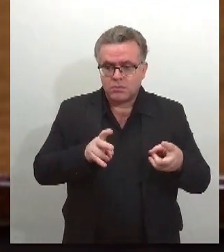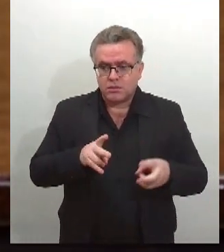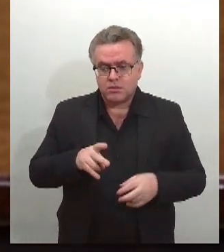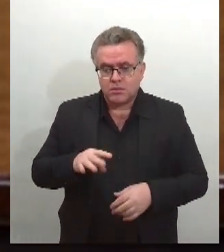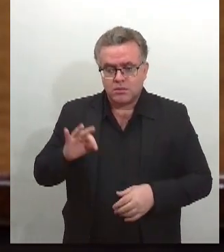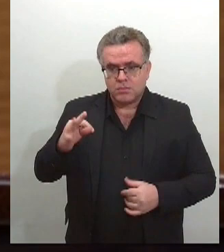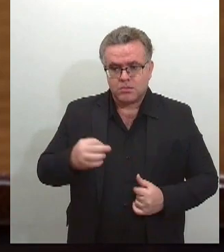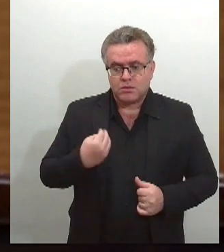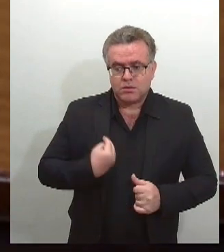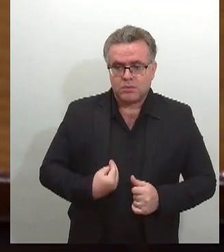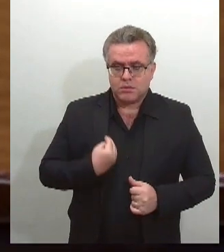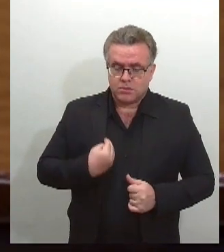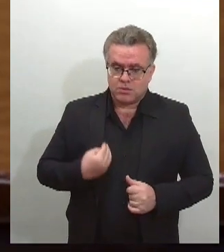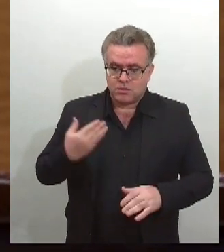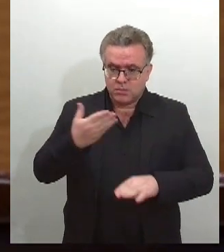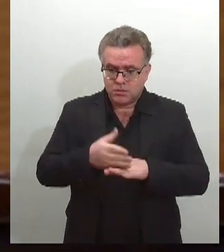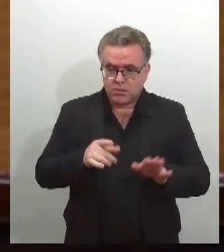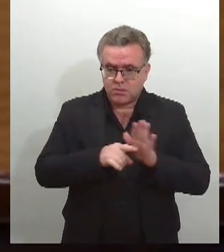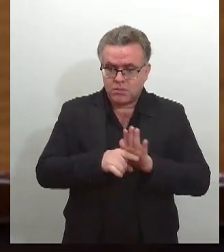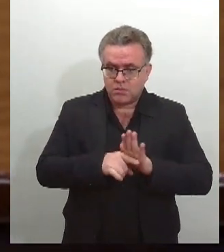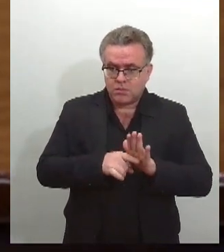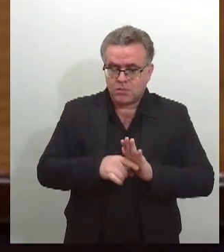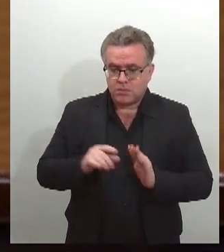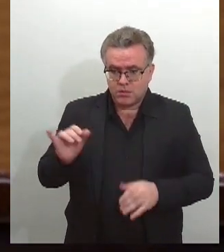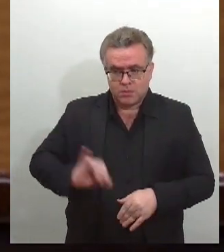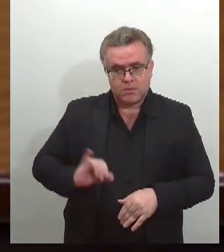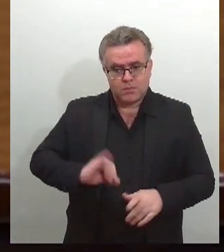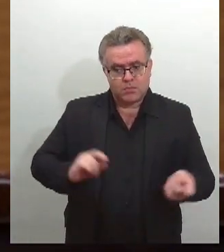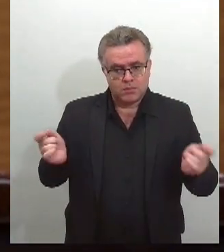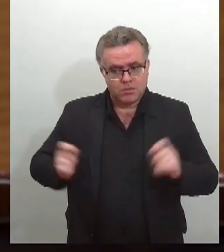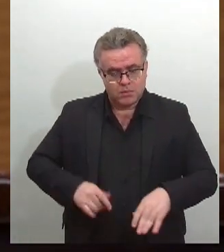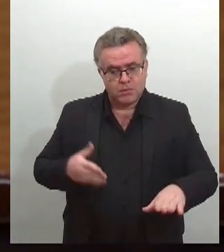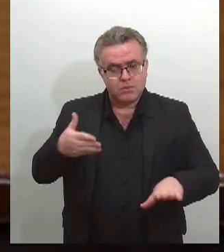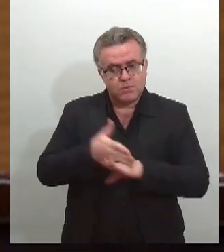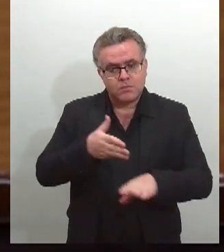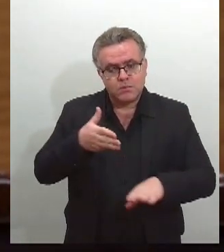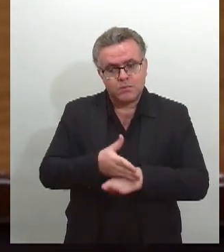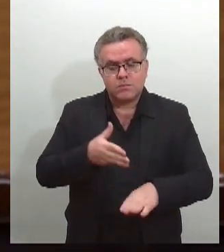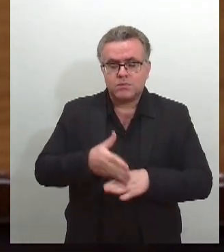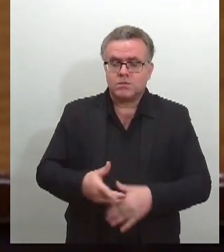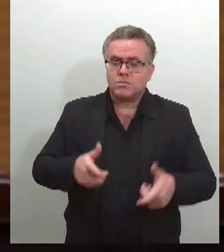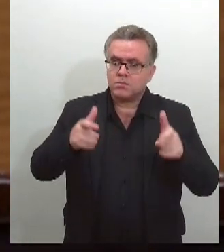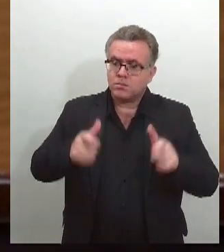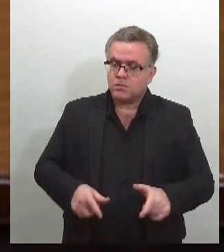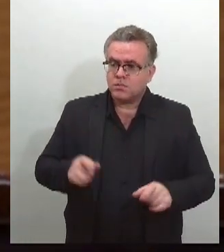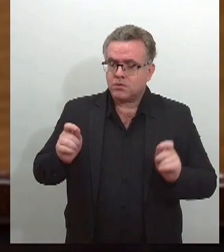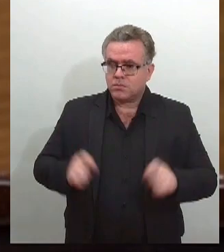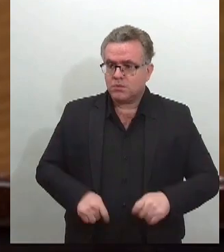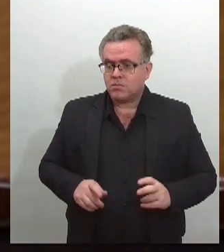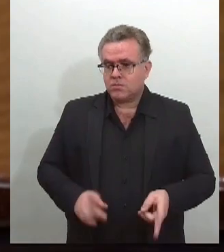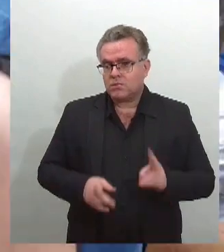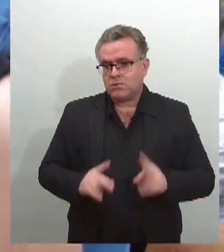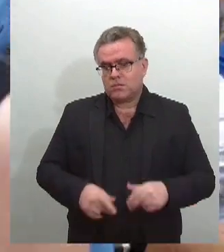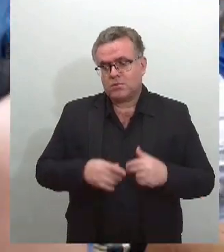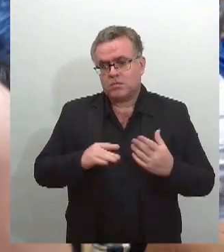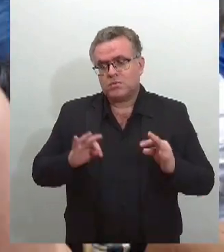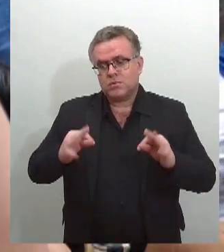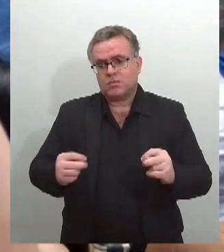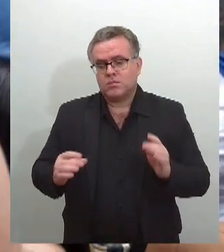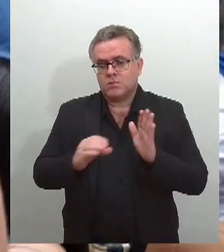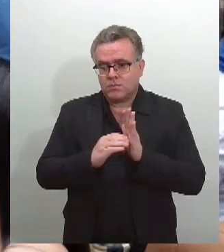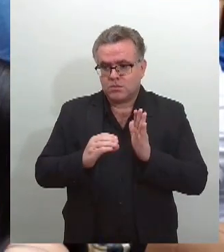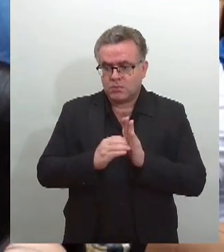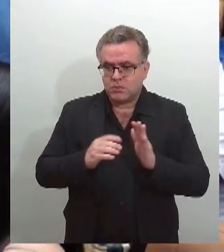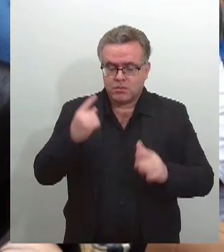em consultas é crucial para garantir o acesso adequado aos serviços de saúde por parte da comunidade surda. Nós temos